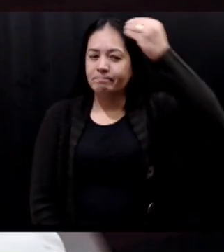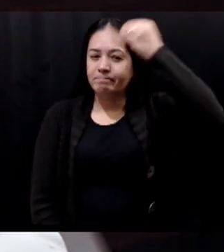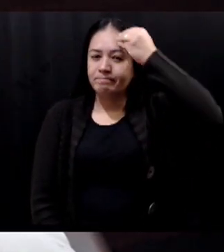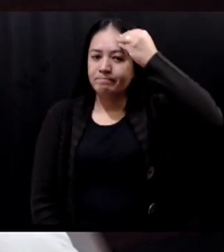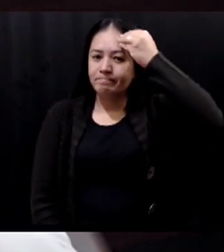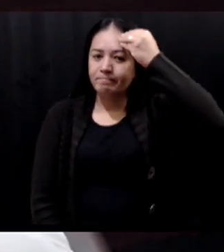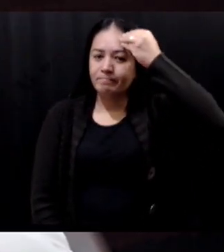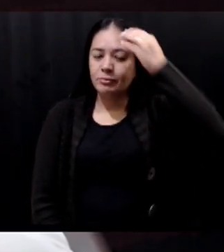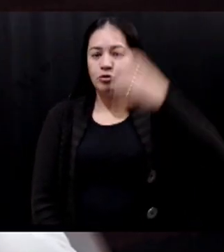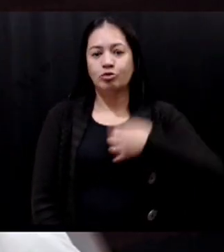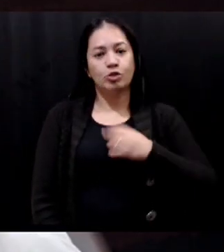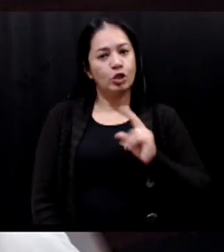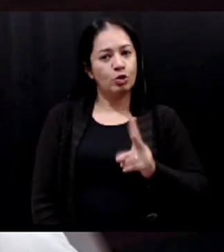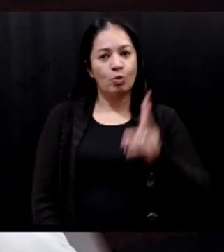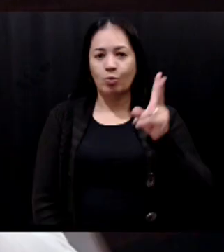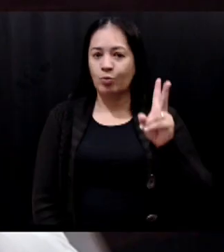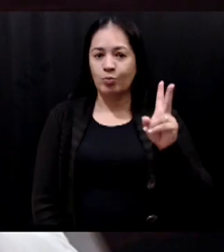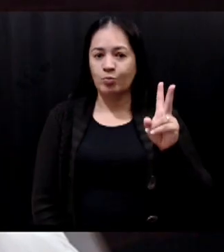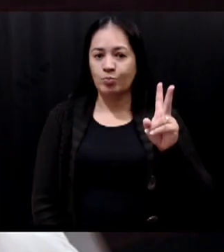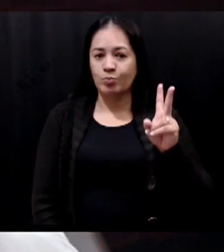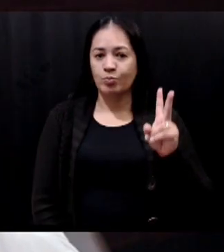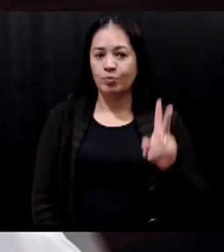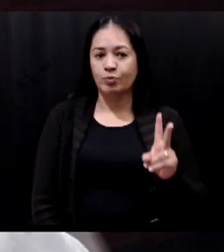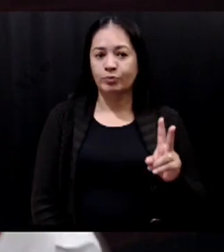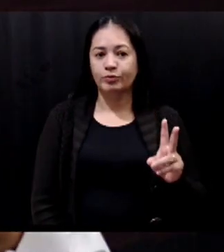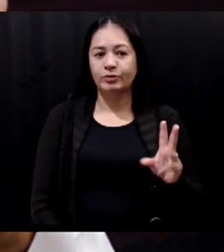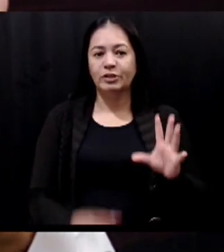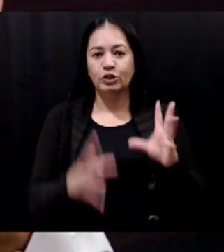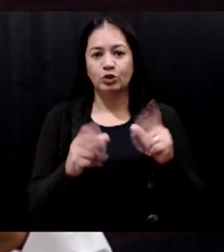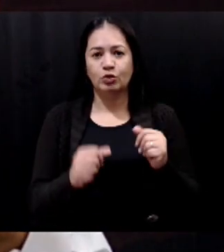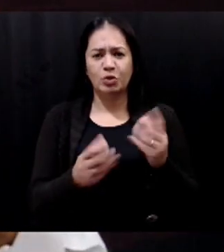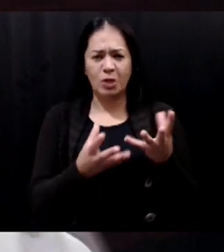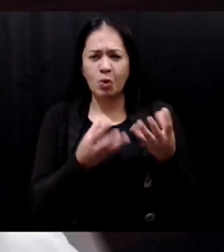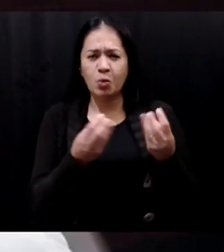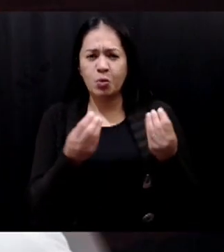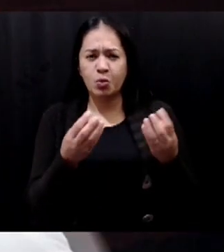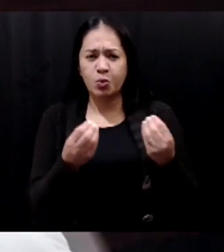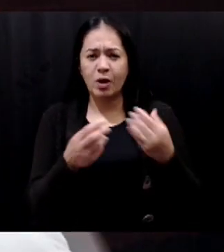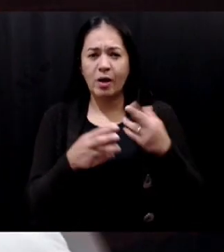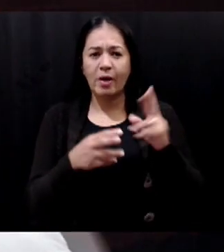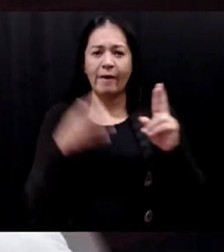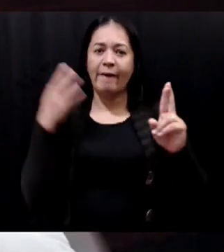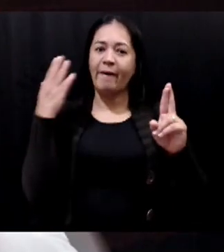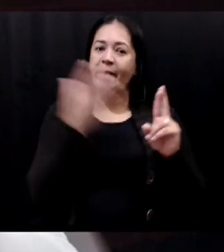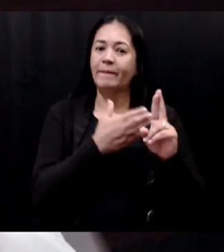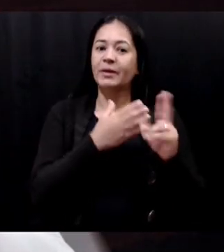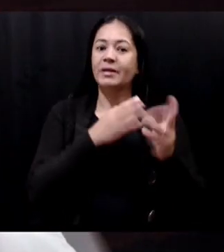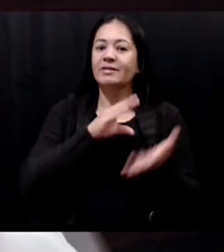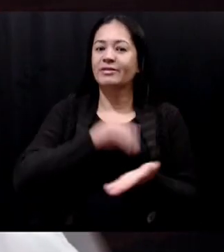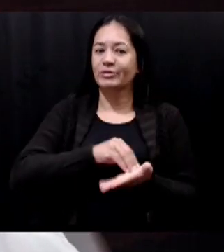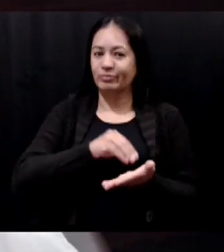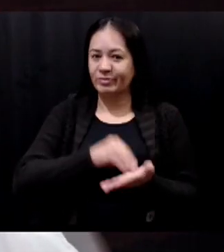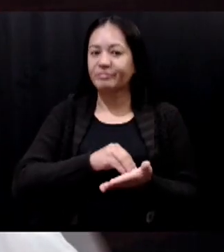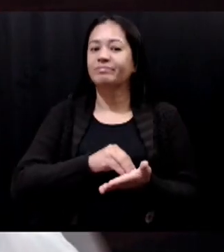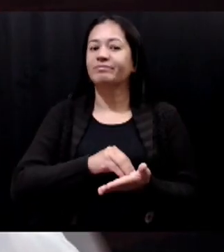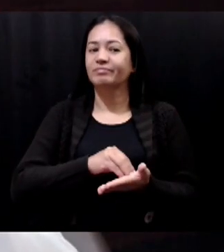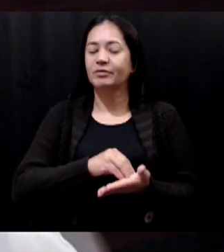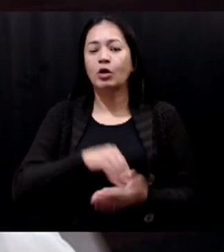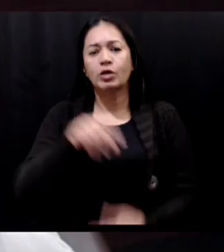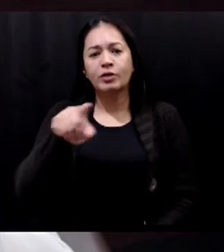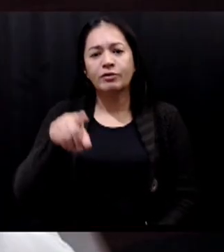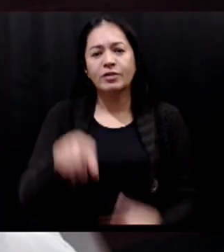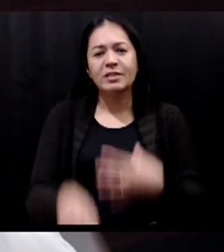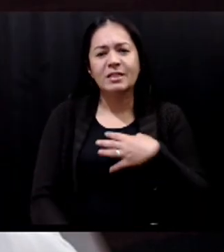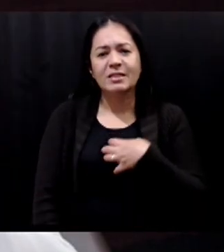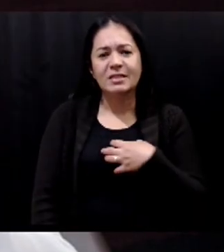Então, todo excesso representa uma falta. Então, o que você sente, o que está por trás